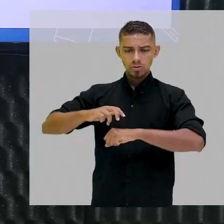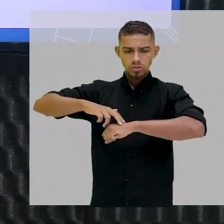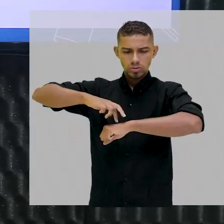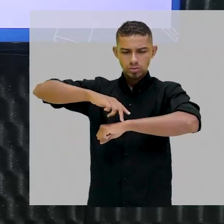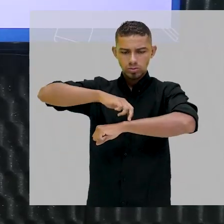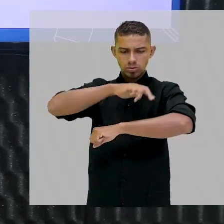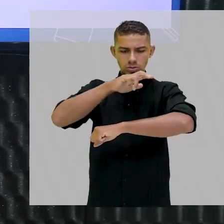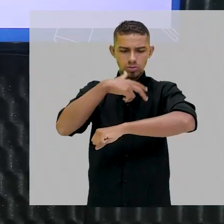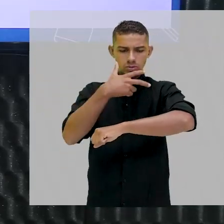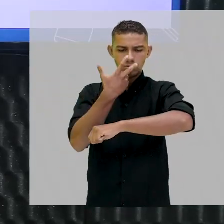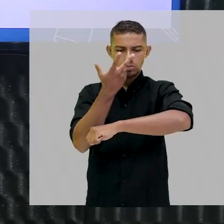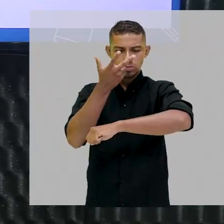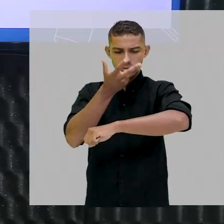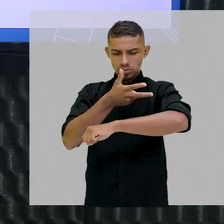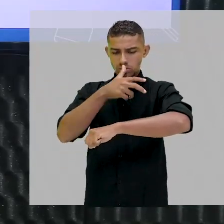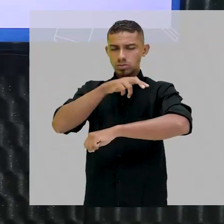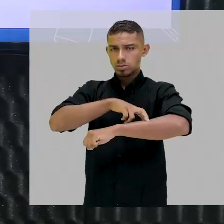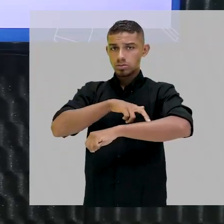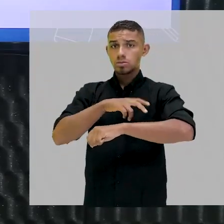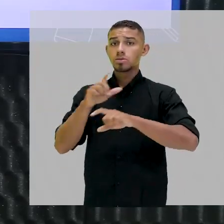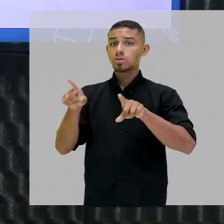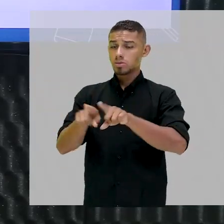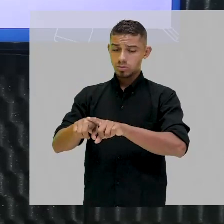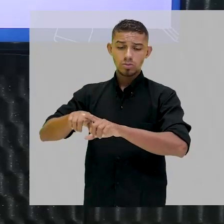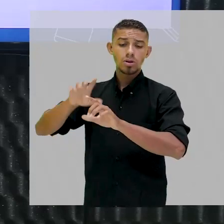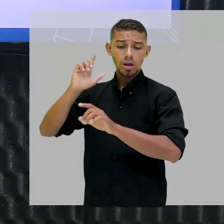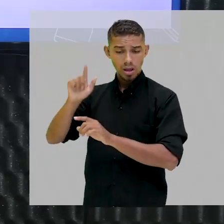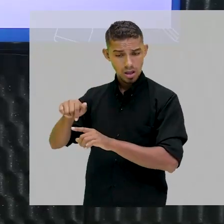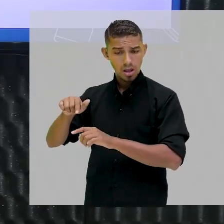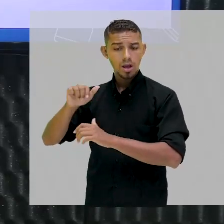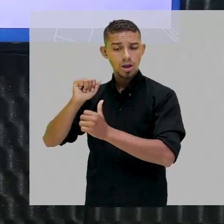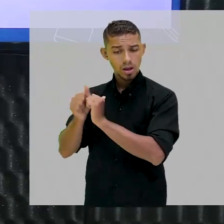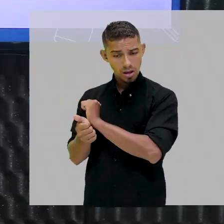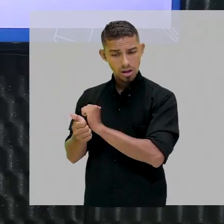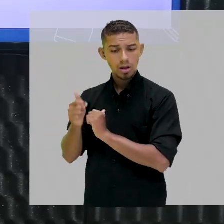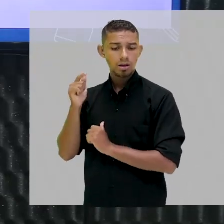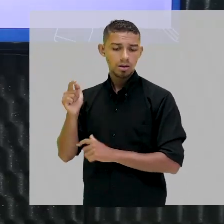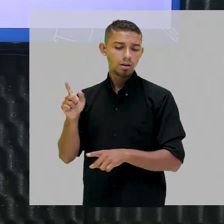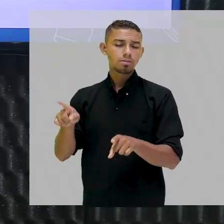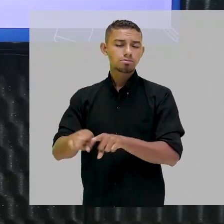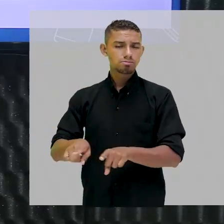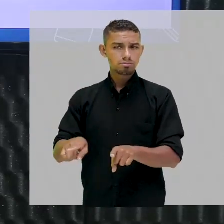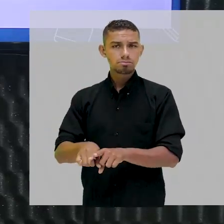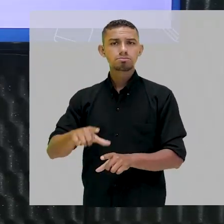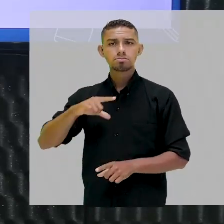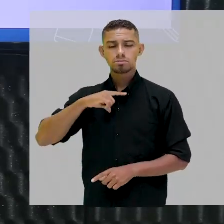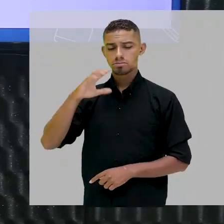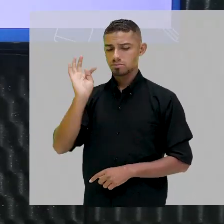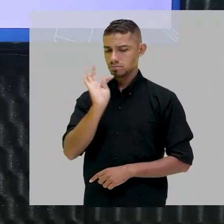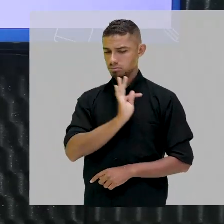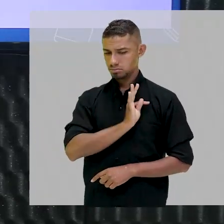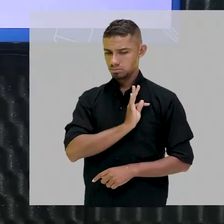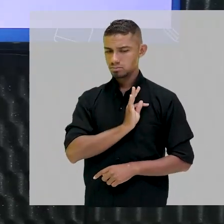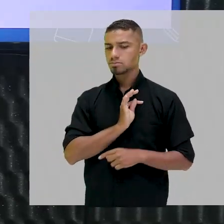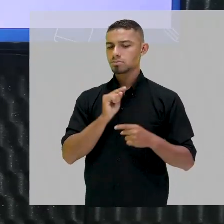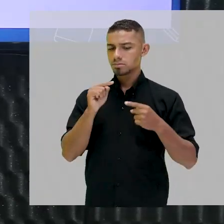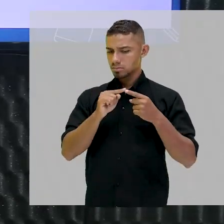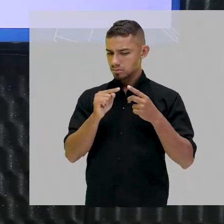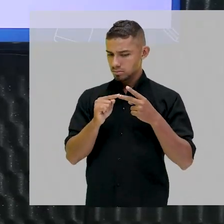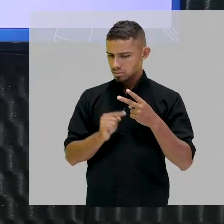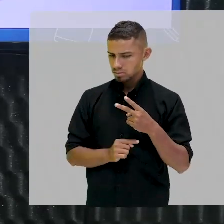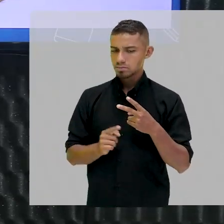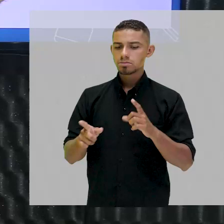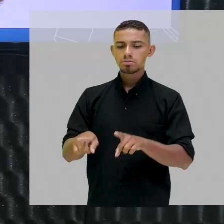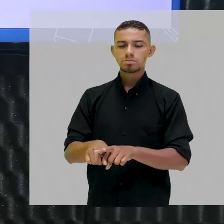A ginástica, se nós formos classificar como esporte, é um esporte também o quê? Também técnico combinatório. Também